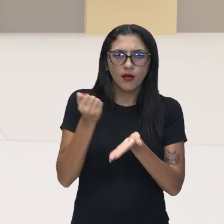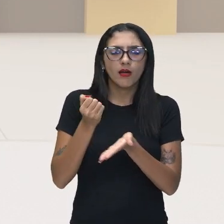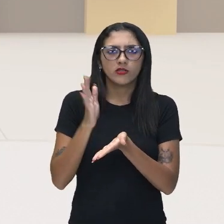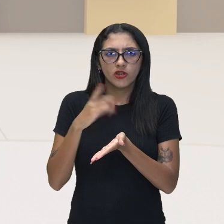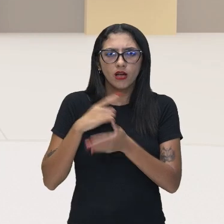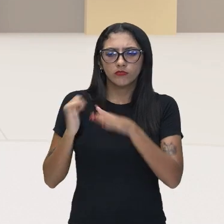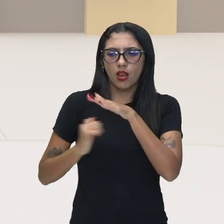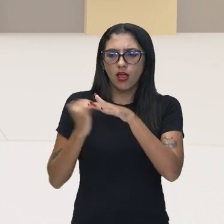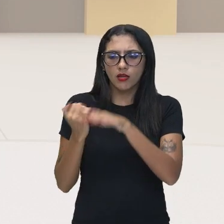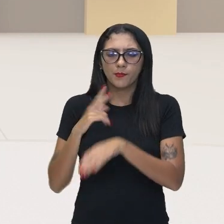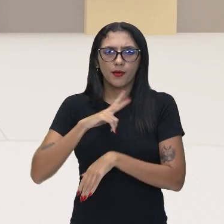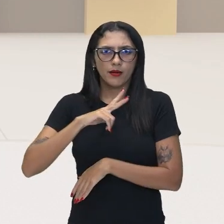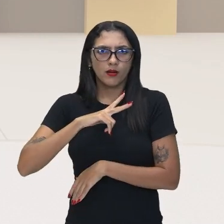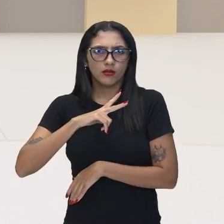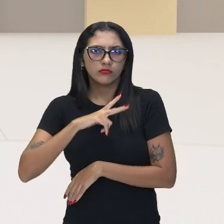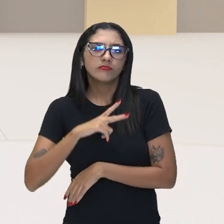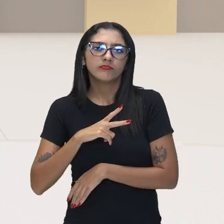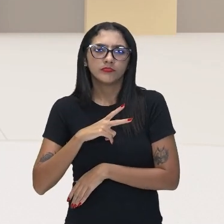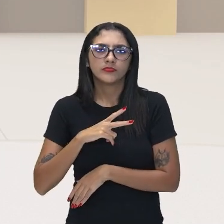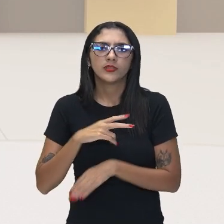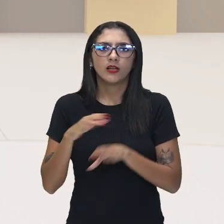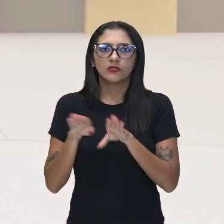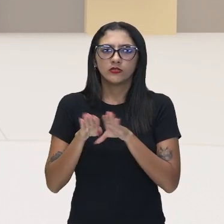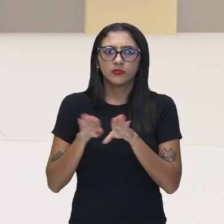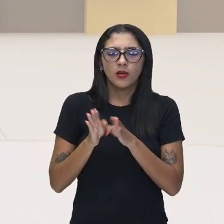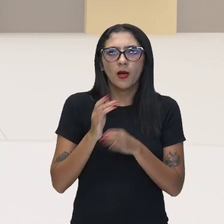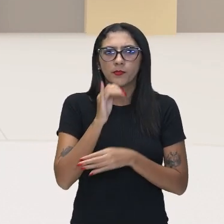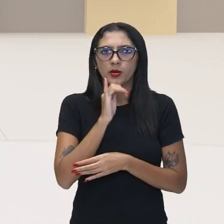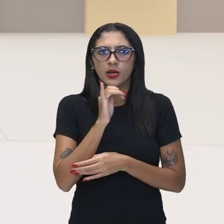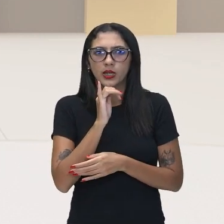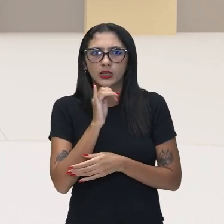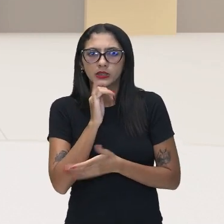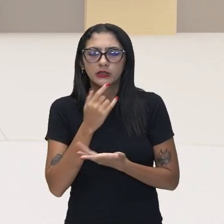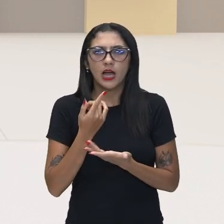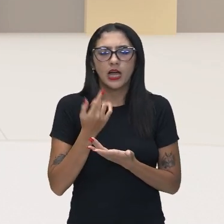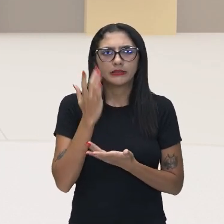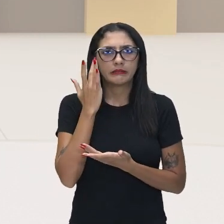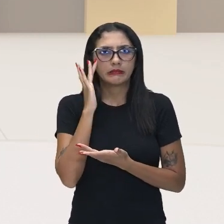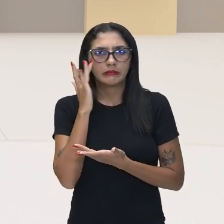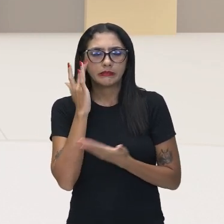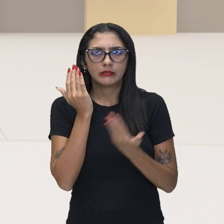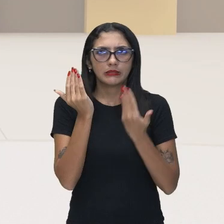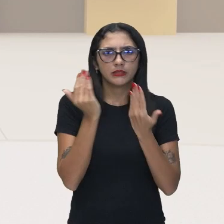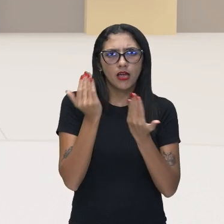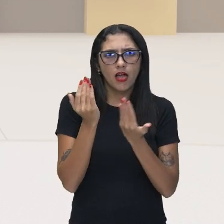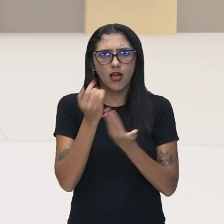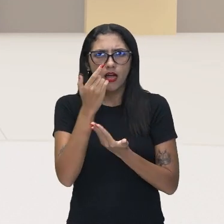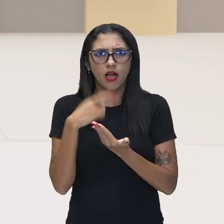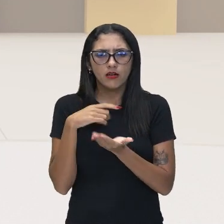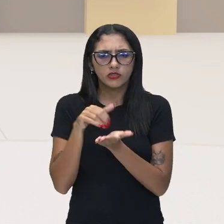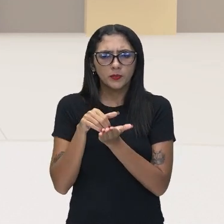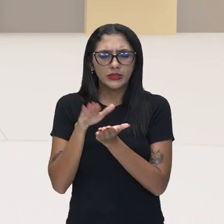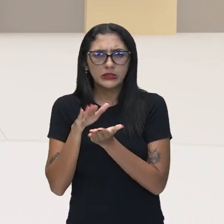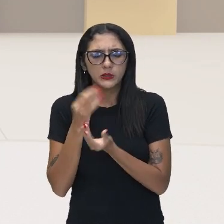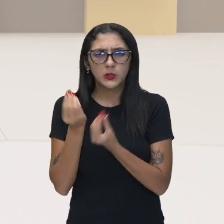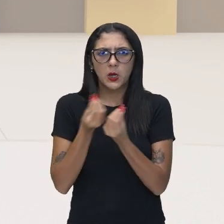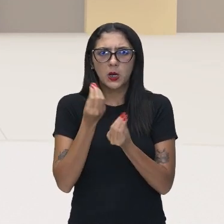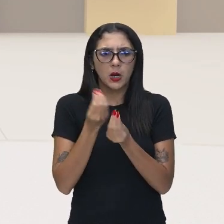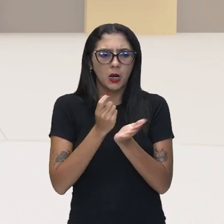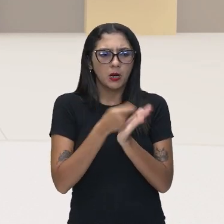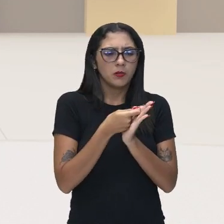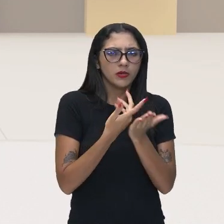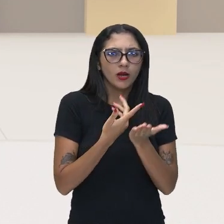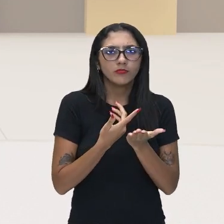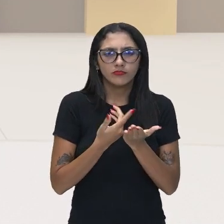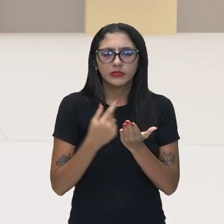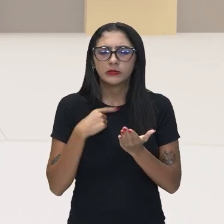Empresas privadas, e aí já tem aquele risco, posso ser demitido e não ter como pagar o empréstimo. Então, exatamente por isso que